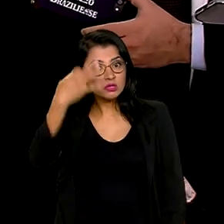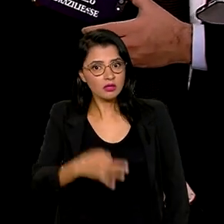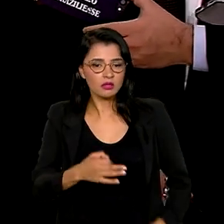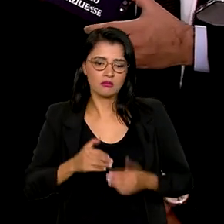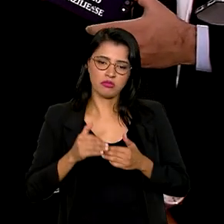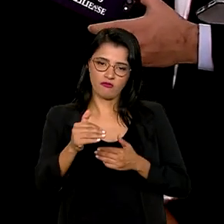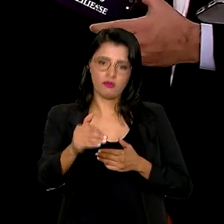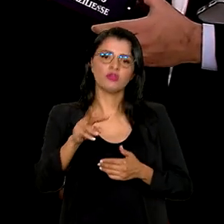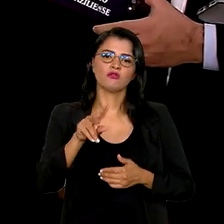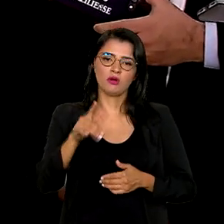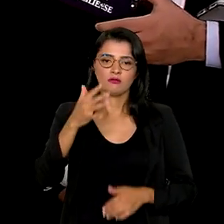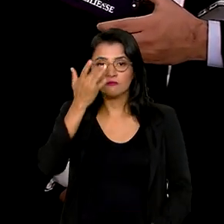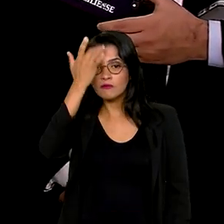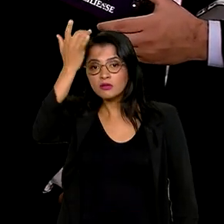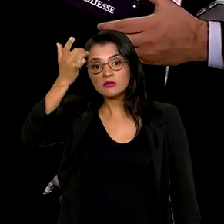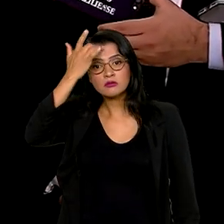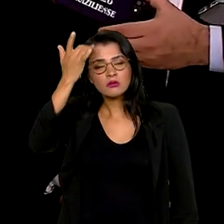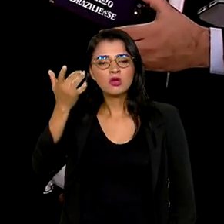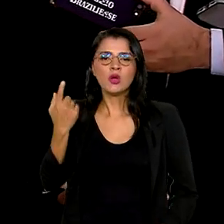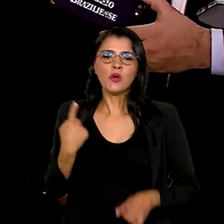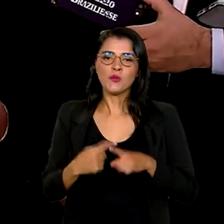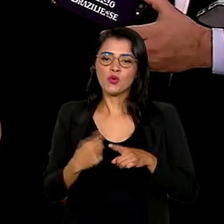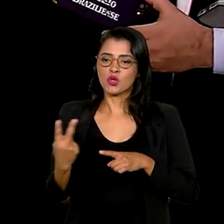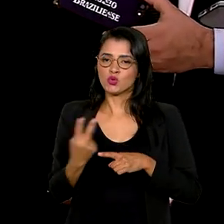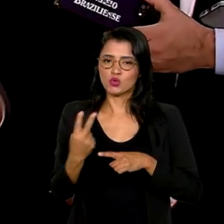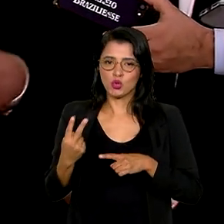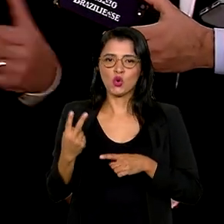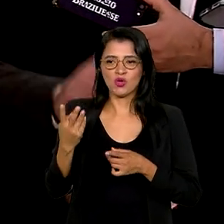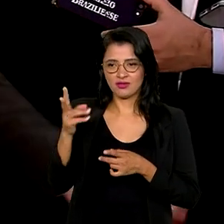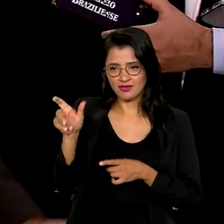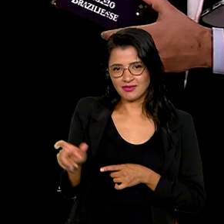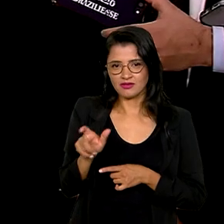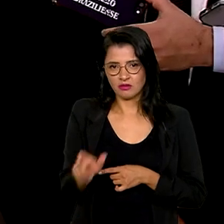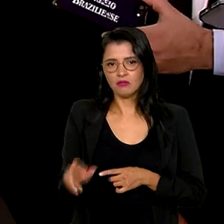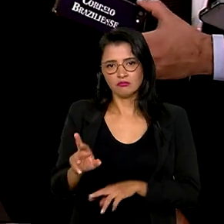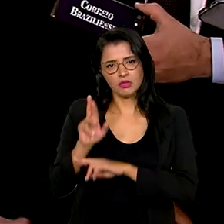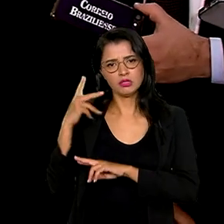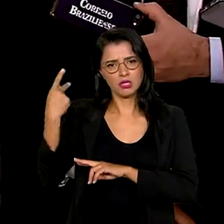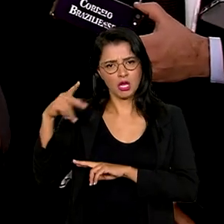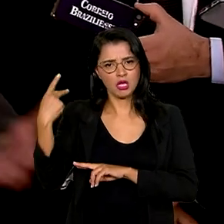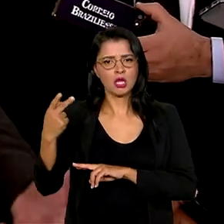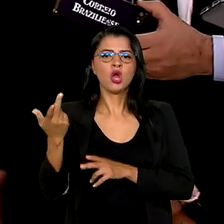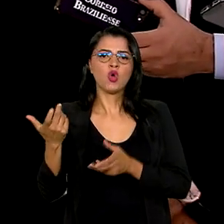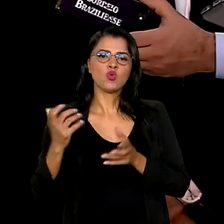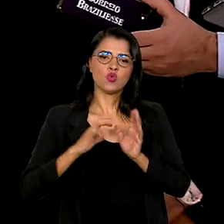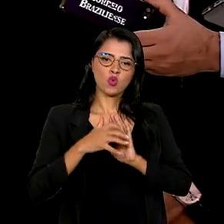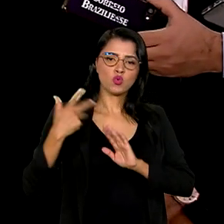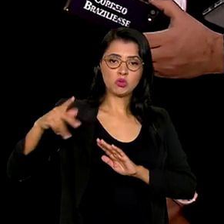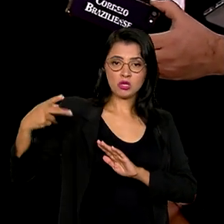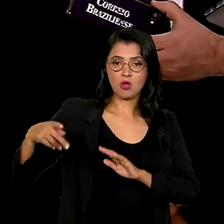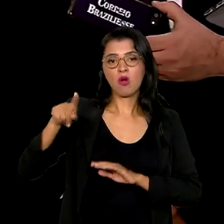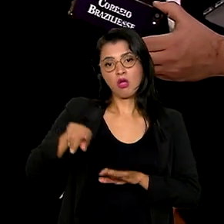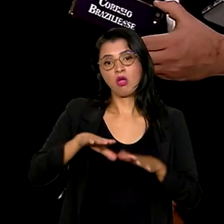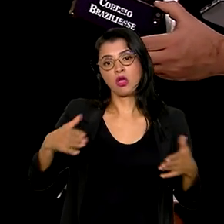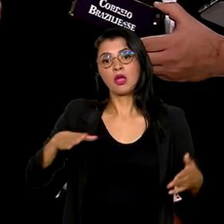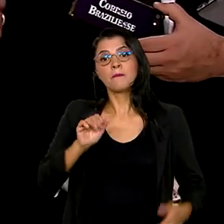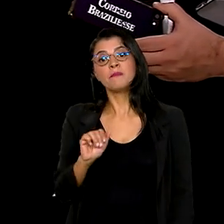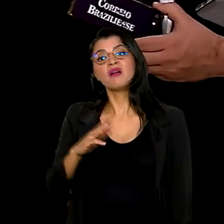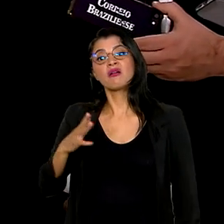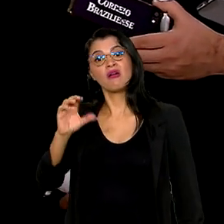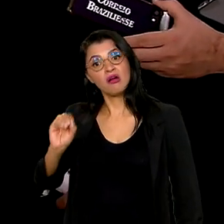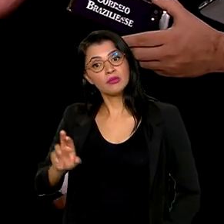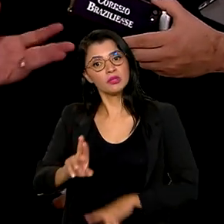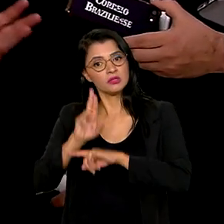isso daqui para frente Vai facilitar bastante porque os dois parlamentares representam suas bancadas são representantes da bancada